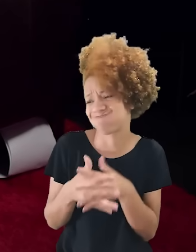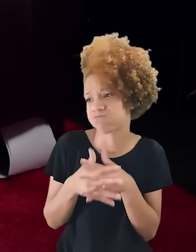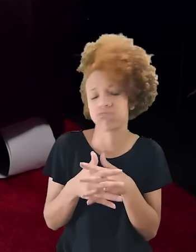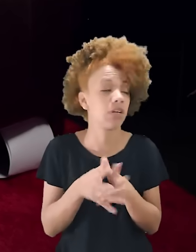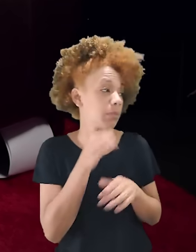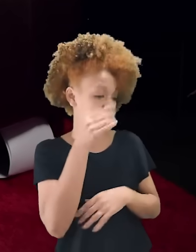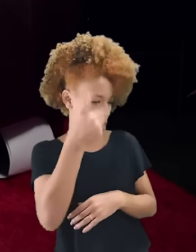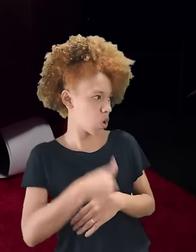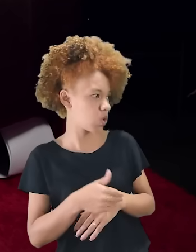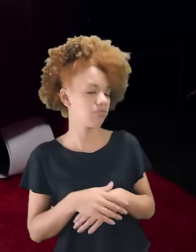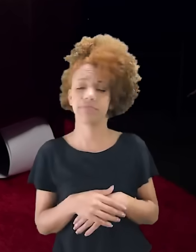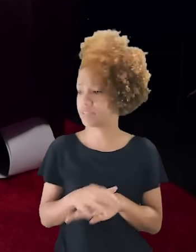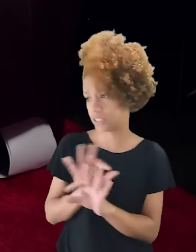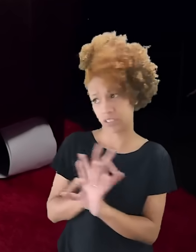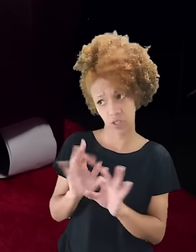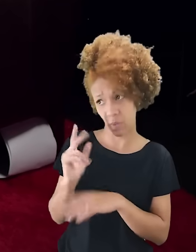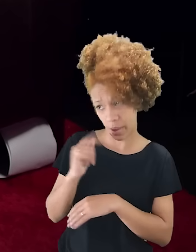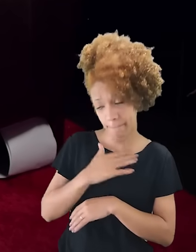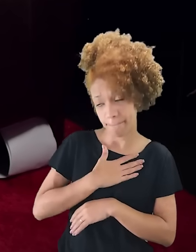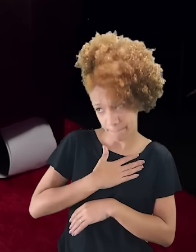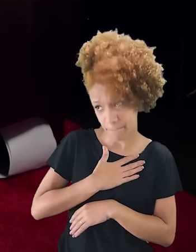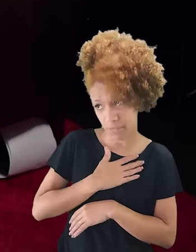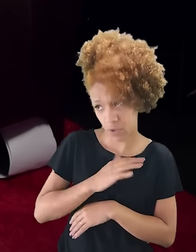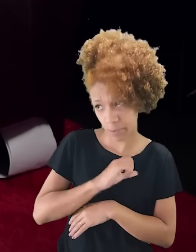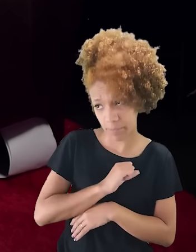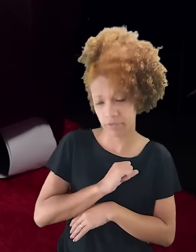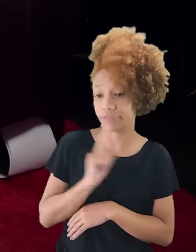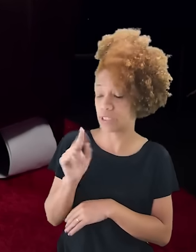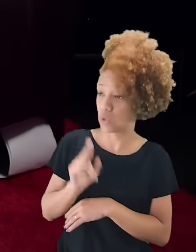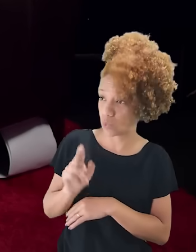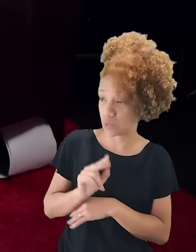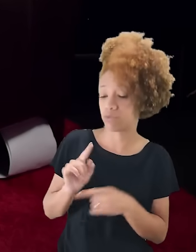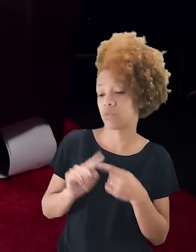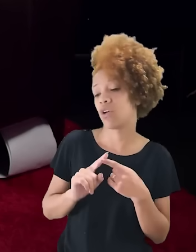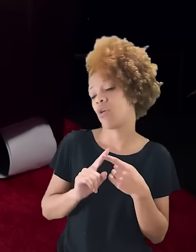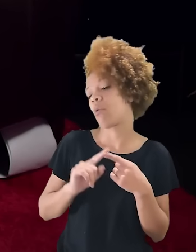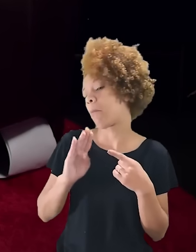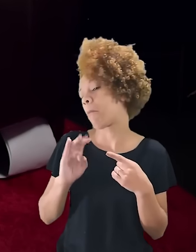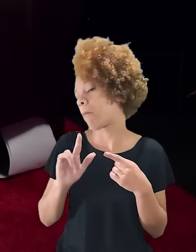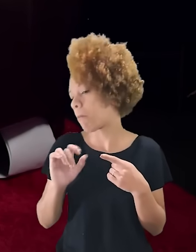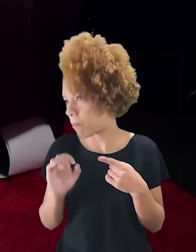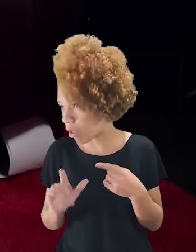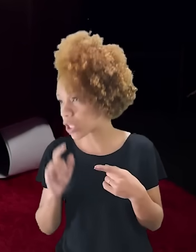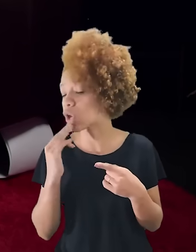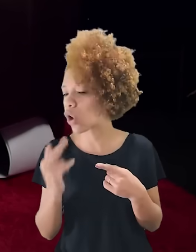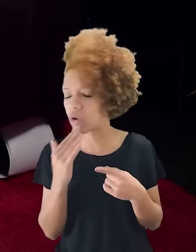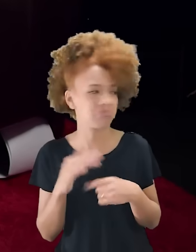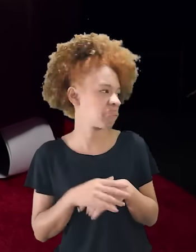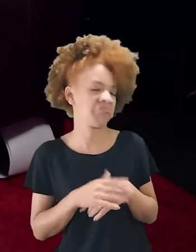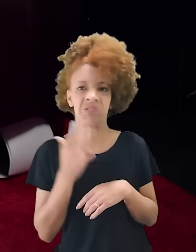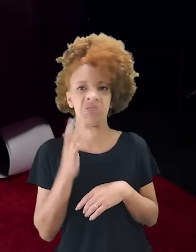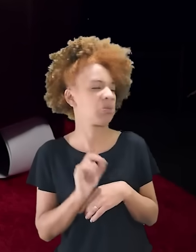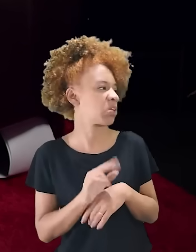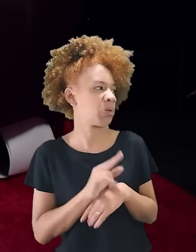conflita eu tô como Hoje você tá ótimo eu amei entendi você usou ó um Block color um eu nem sei o